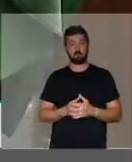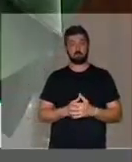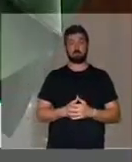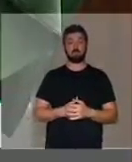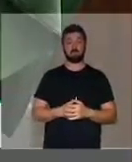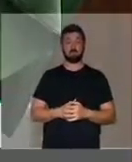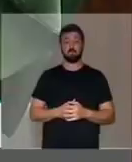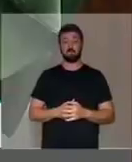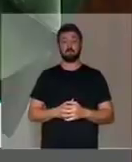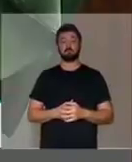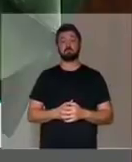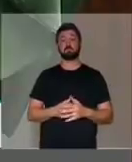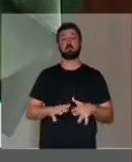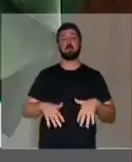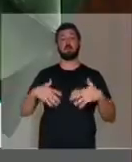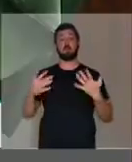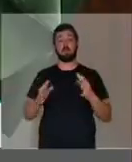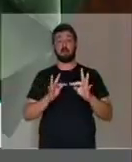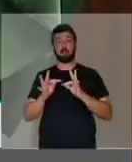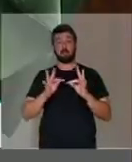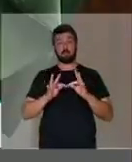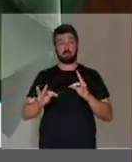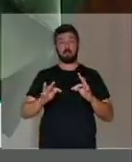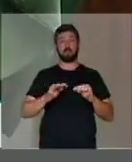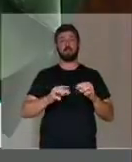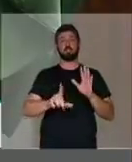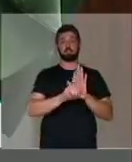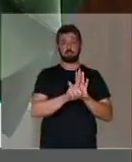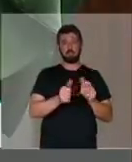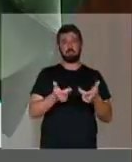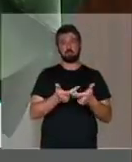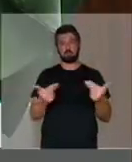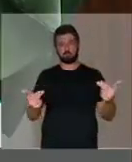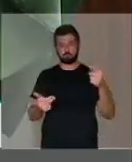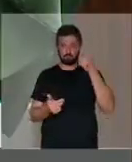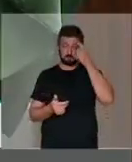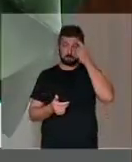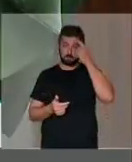intervenção. Em relação à técnica legislativa,